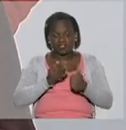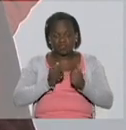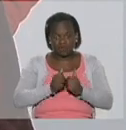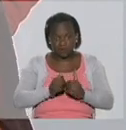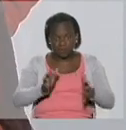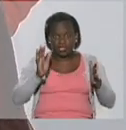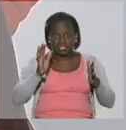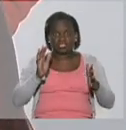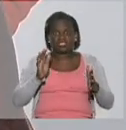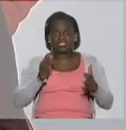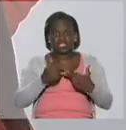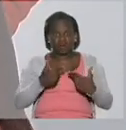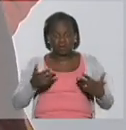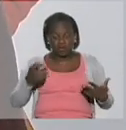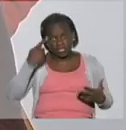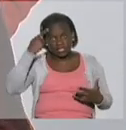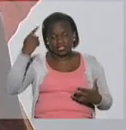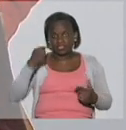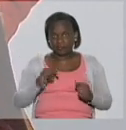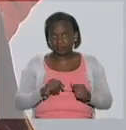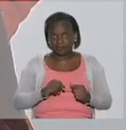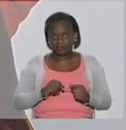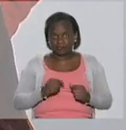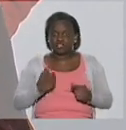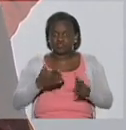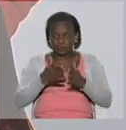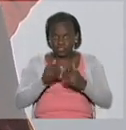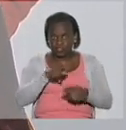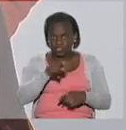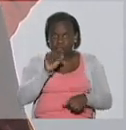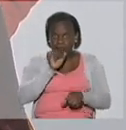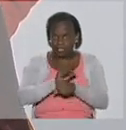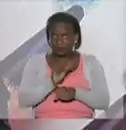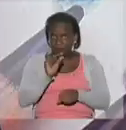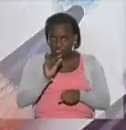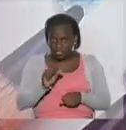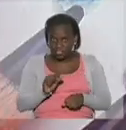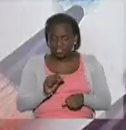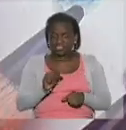para você construir alguma ideia. Vou